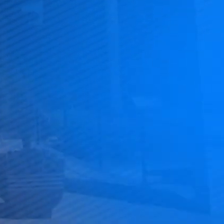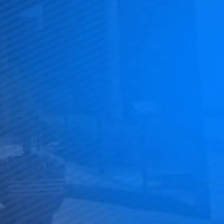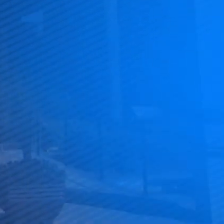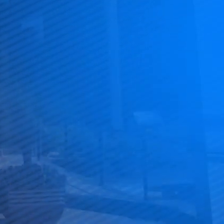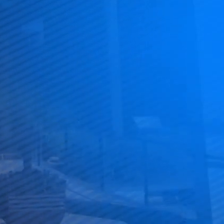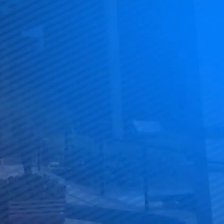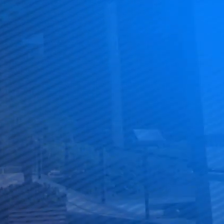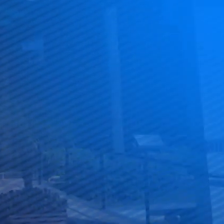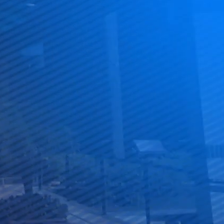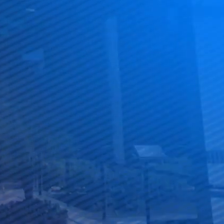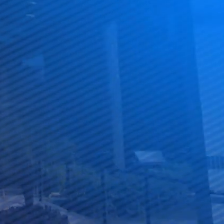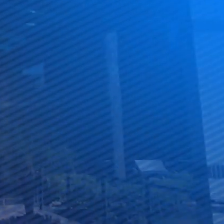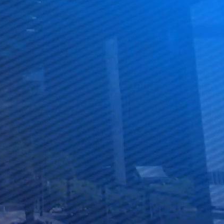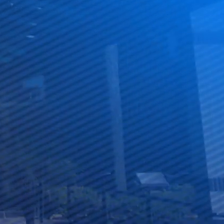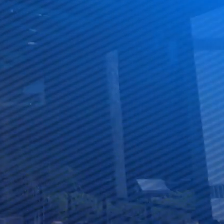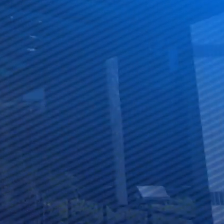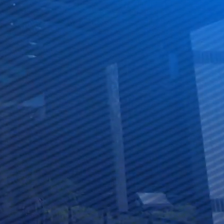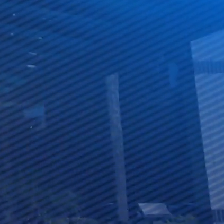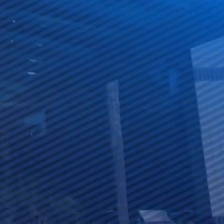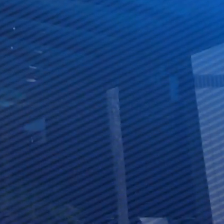ajuda h